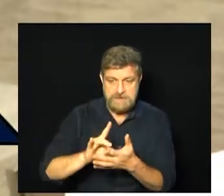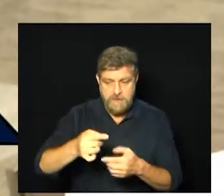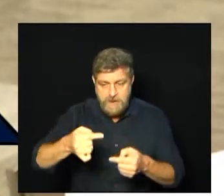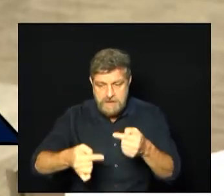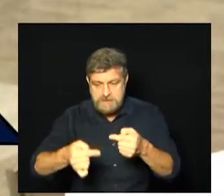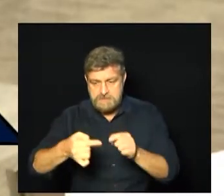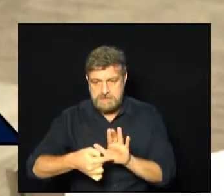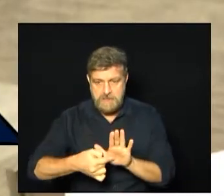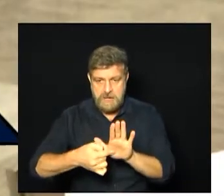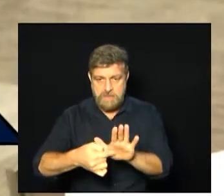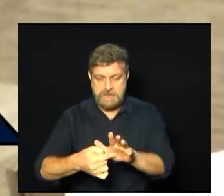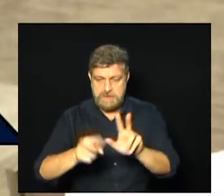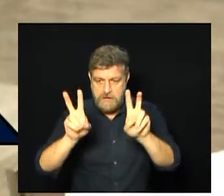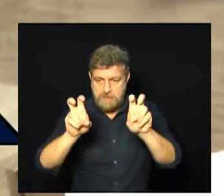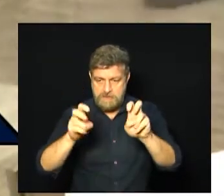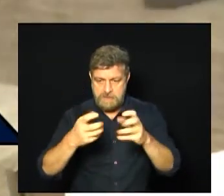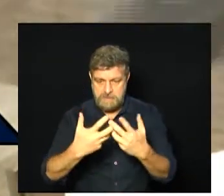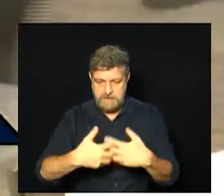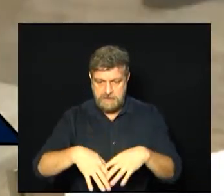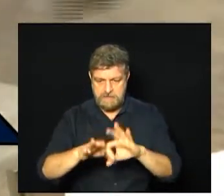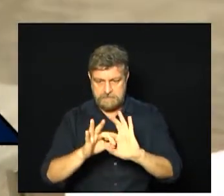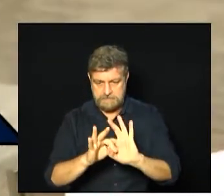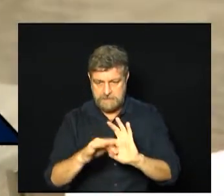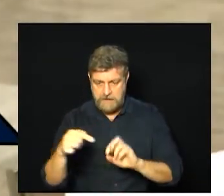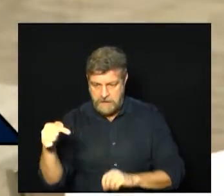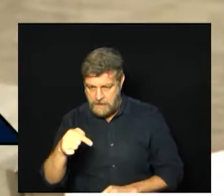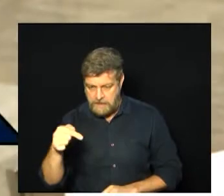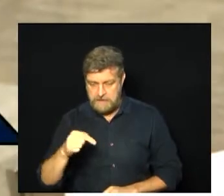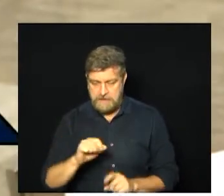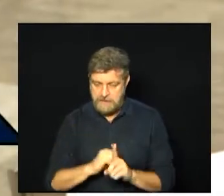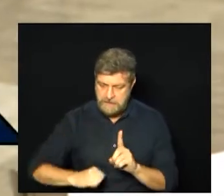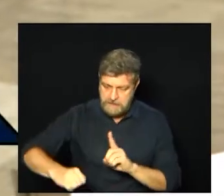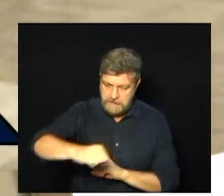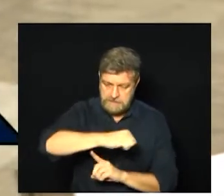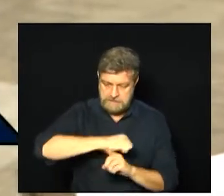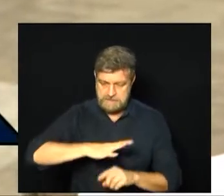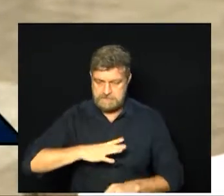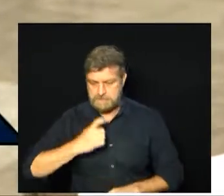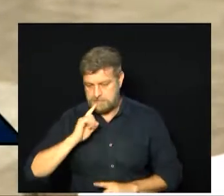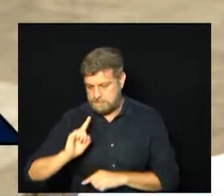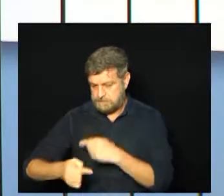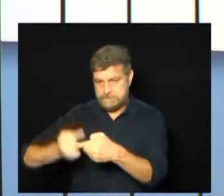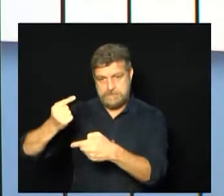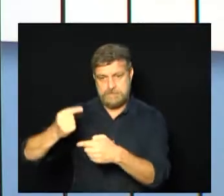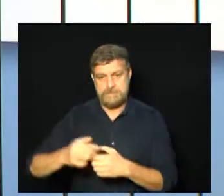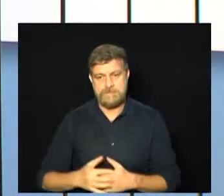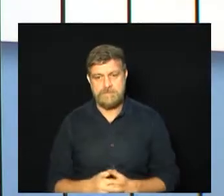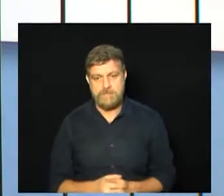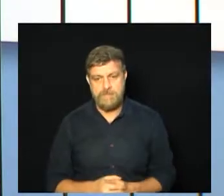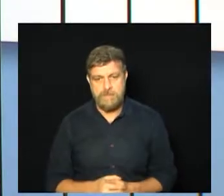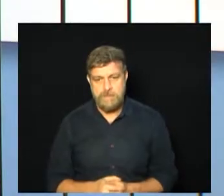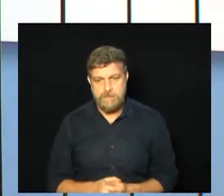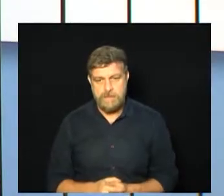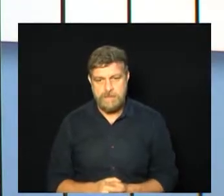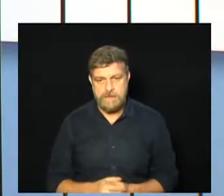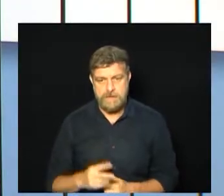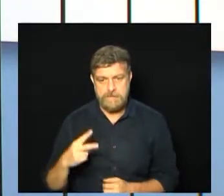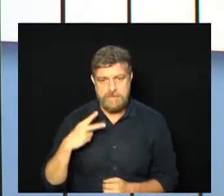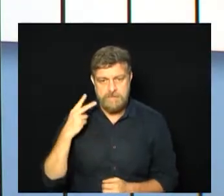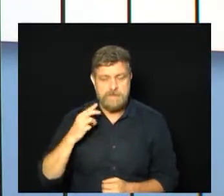e a apresentação do tema nessa casa, toda a sociedade de Campinas ganha com isso. O